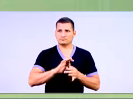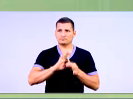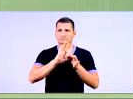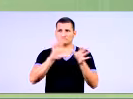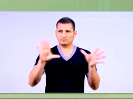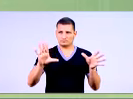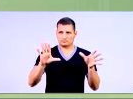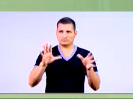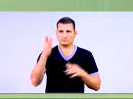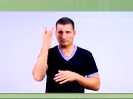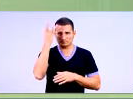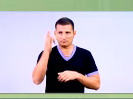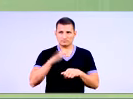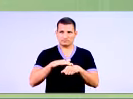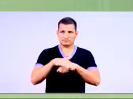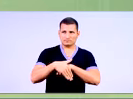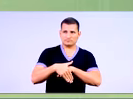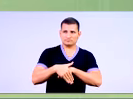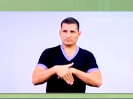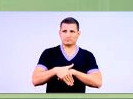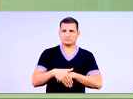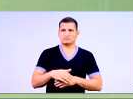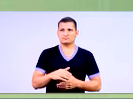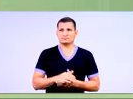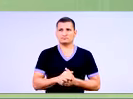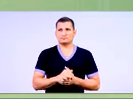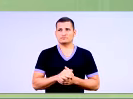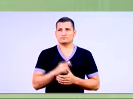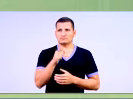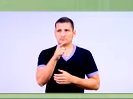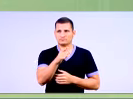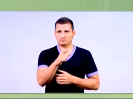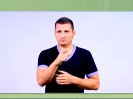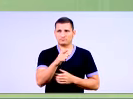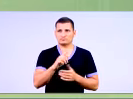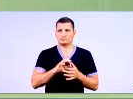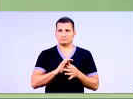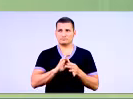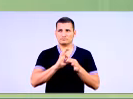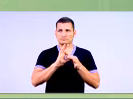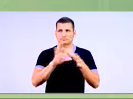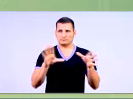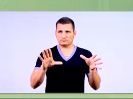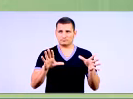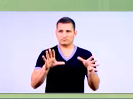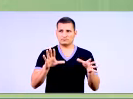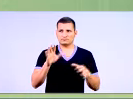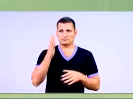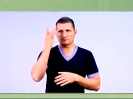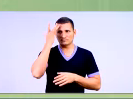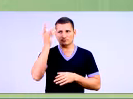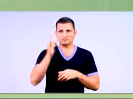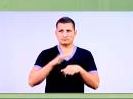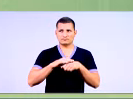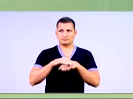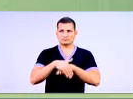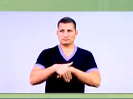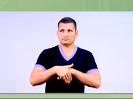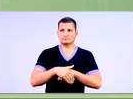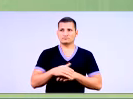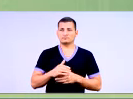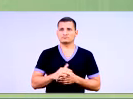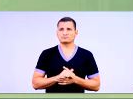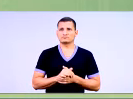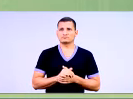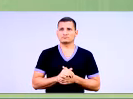free, amanhã à noite. Você estará, olha o verbo to be aqui, o verbo ser ou estar no futuro por causa